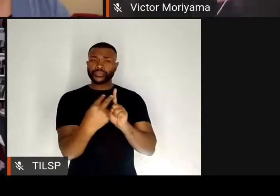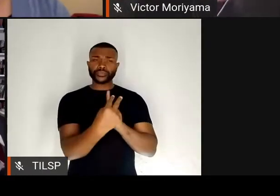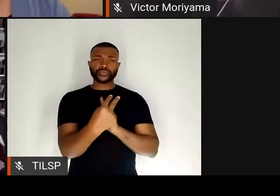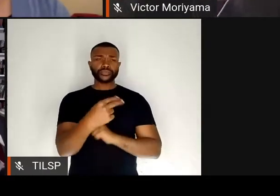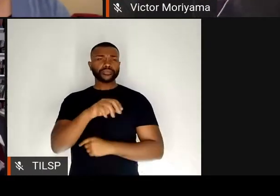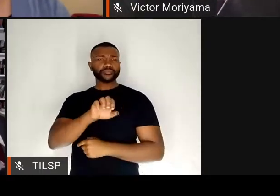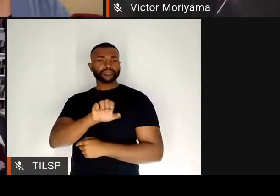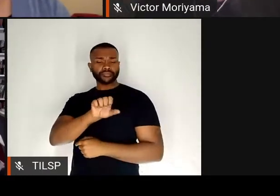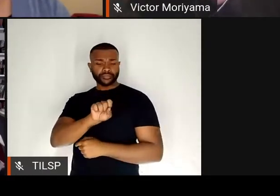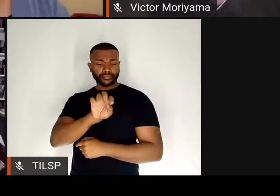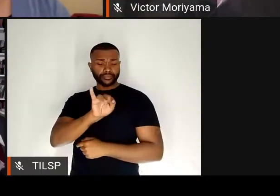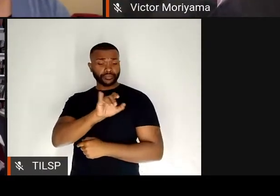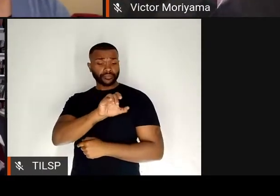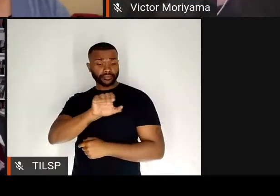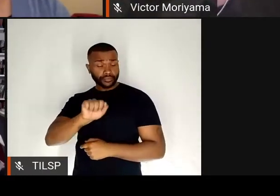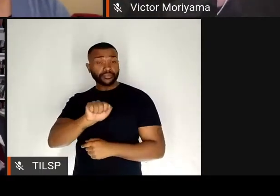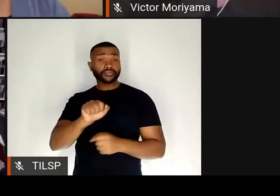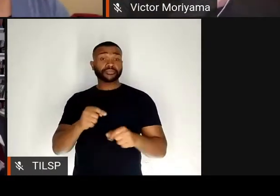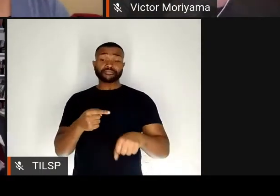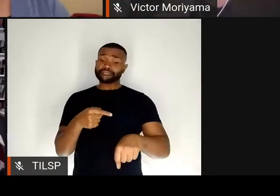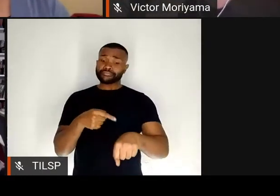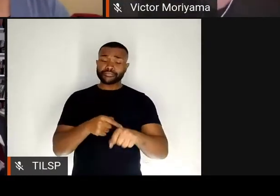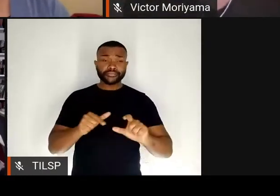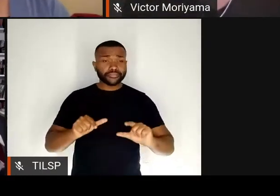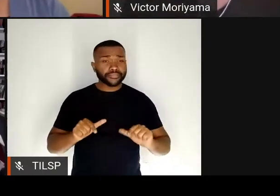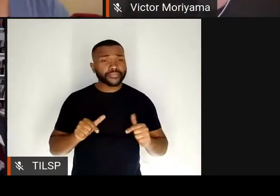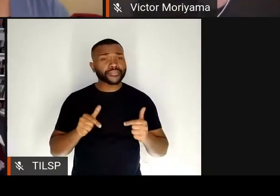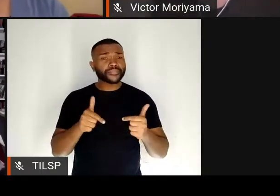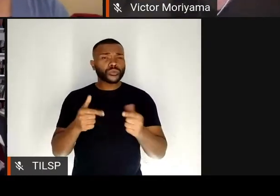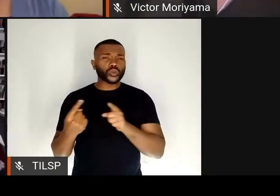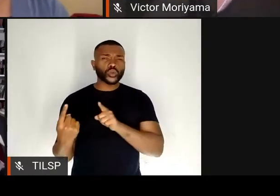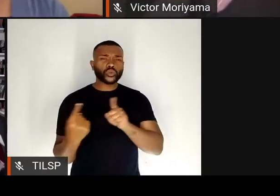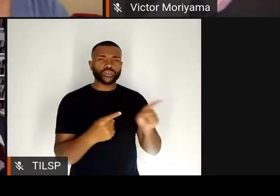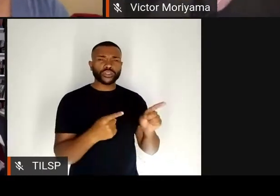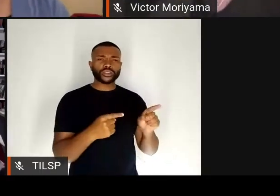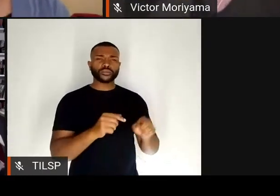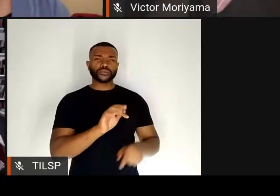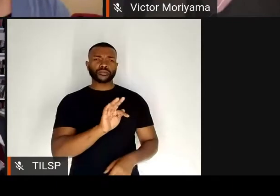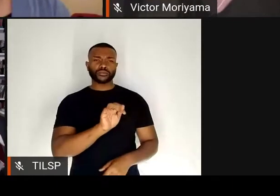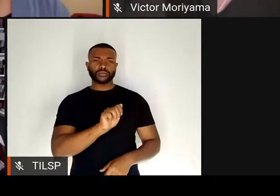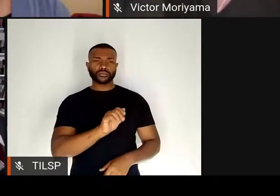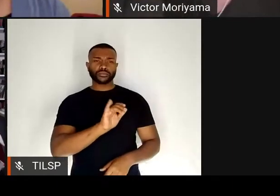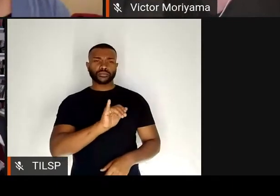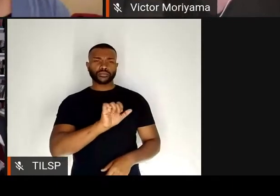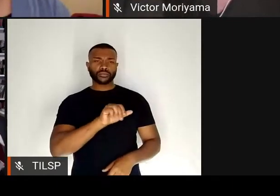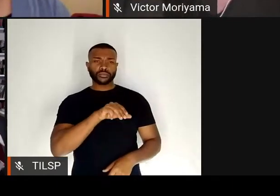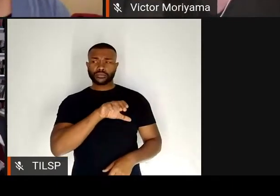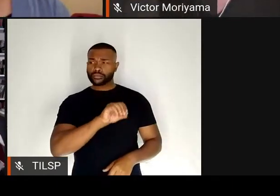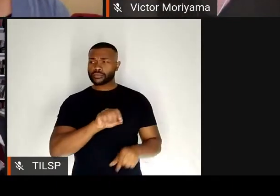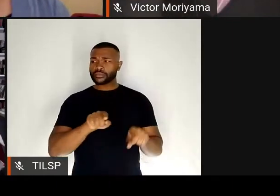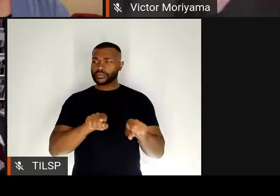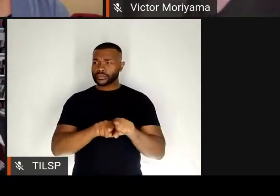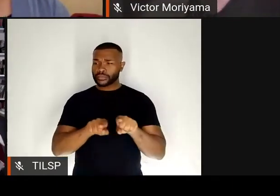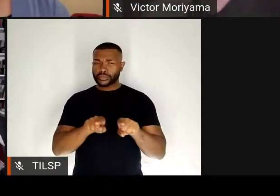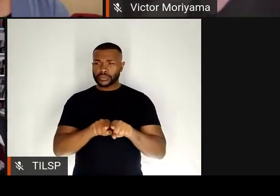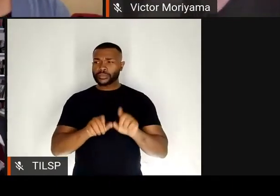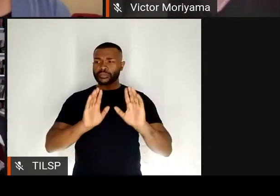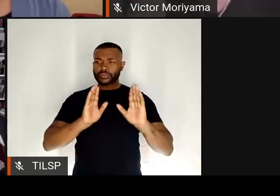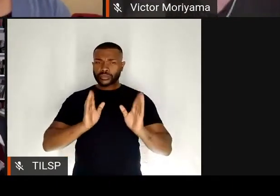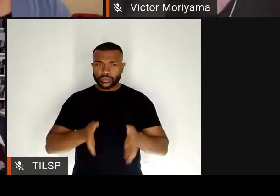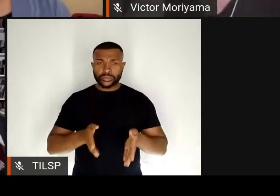durante esse momento de guerra contra o fascismo, né? Então, a polarização da